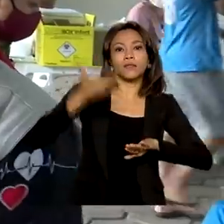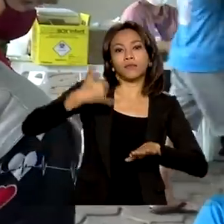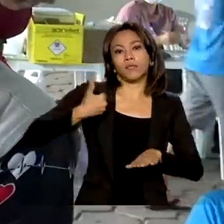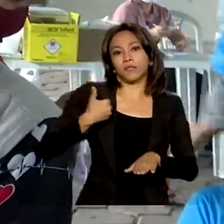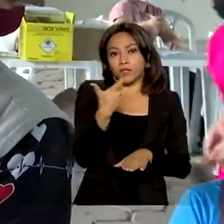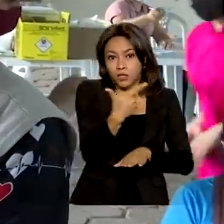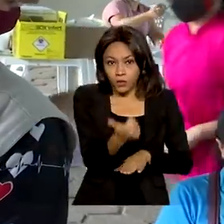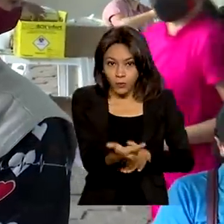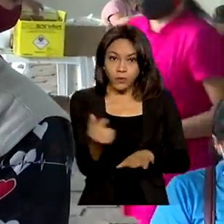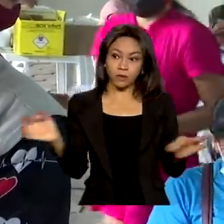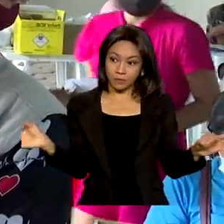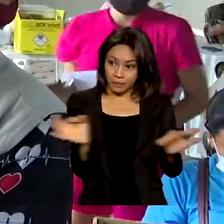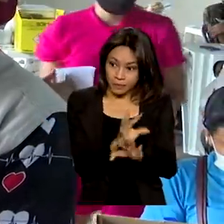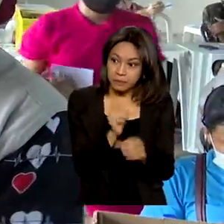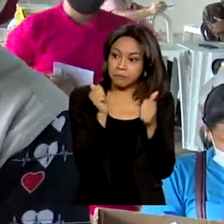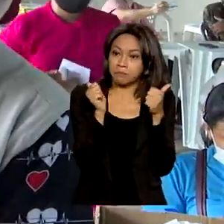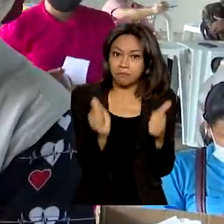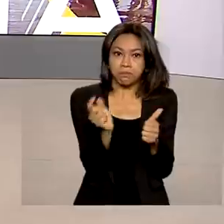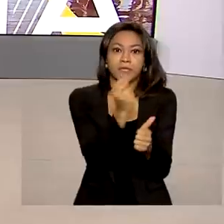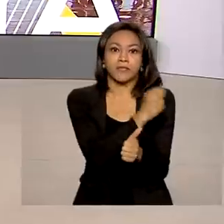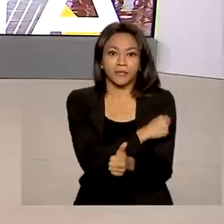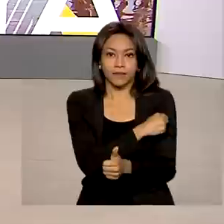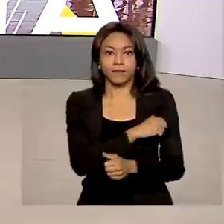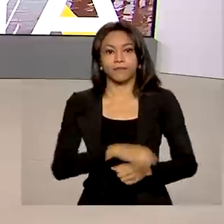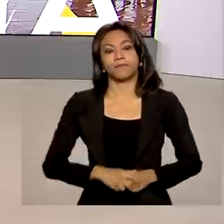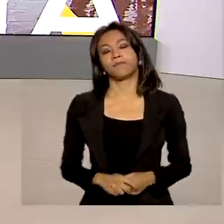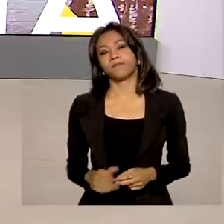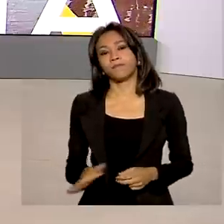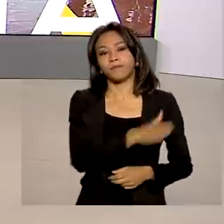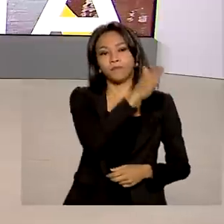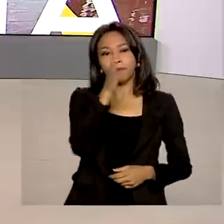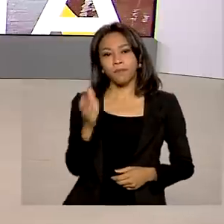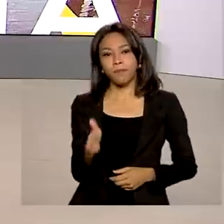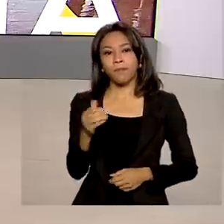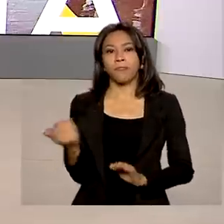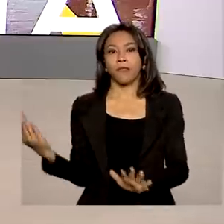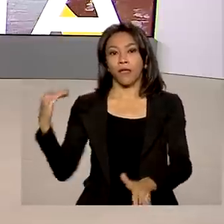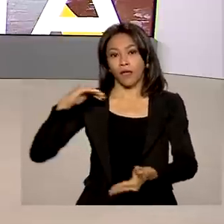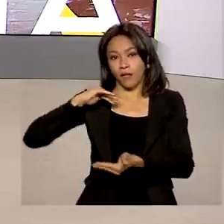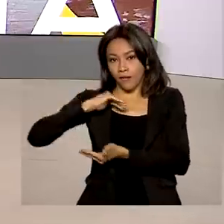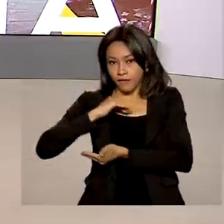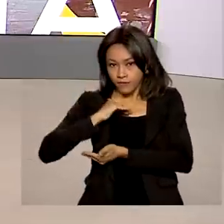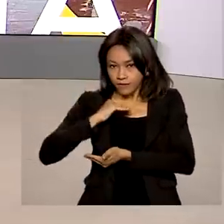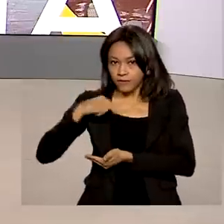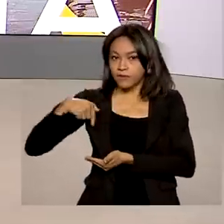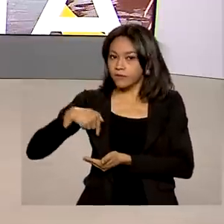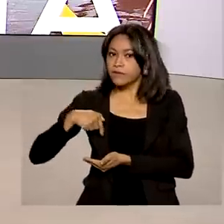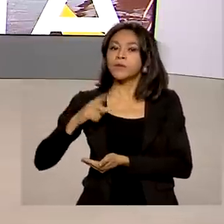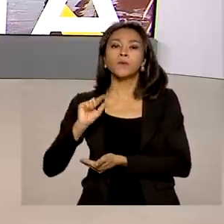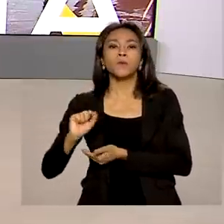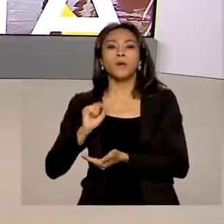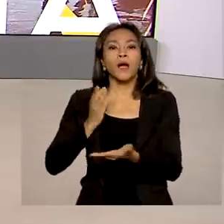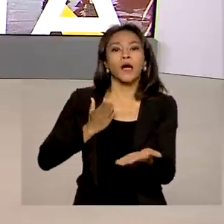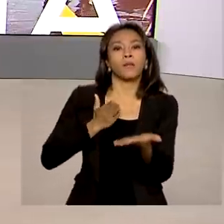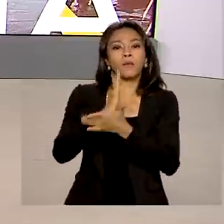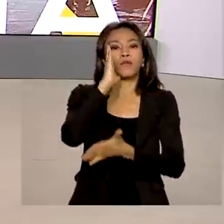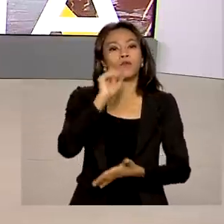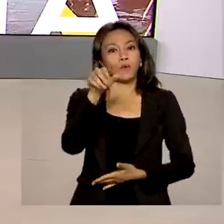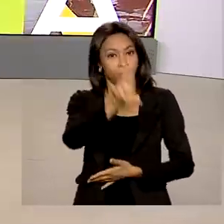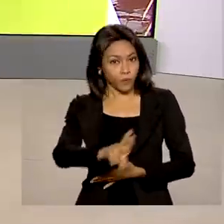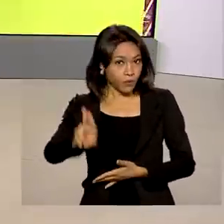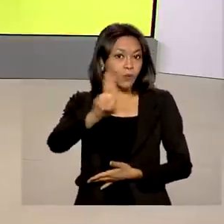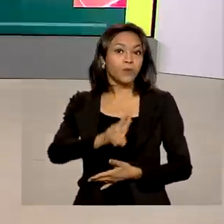de 12 anos completamente vacinada a viagem ser Nacional de Vigilância Sanitária Anvisa aprovou o uso